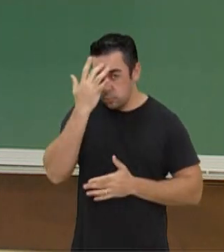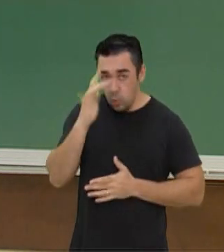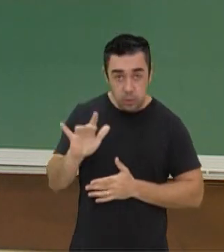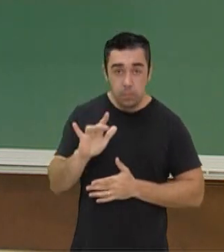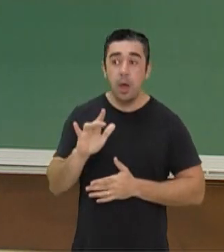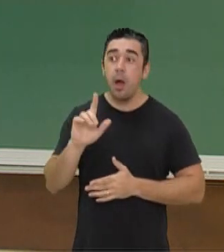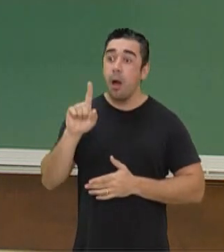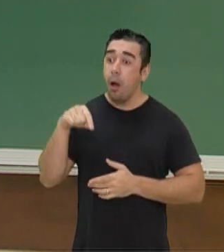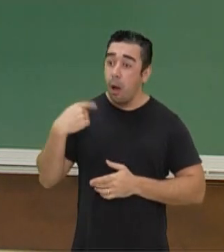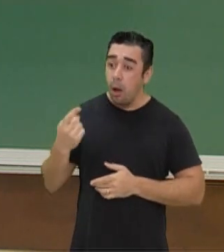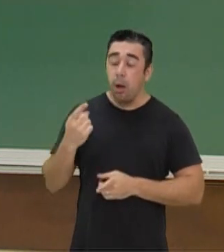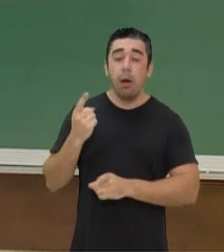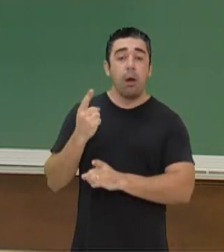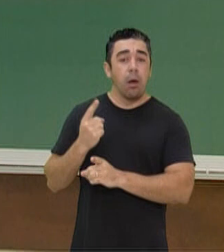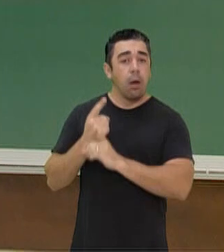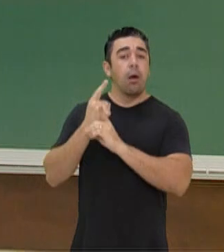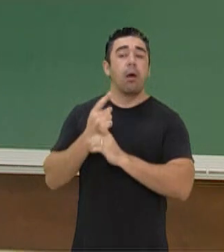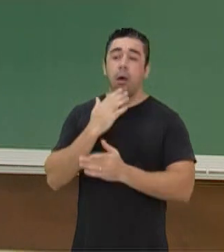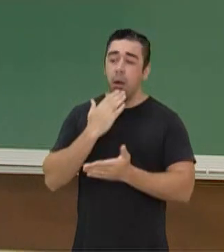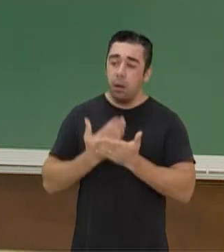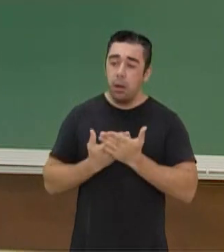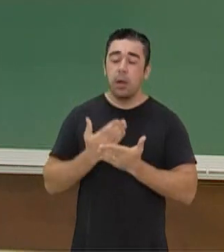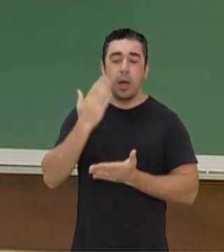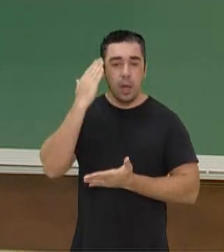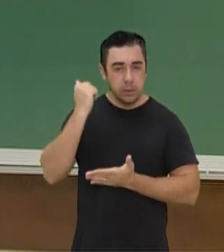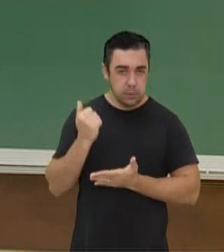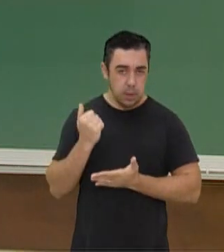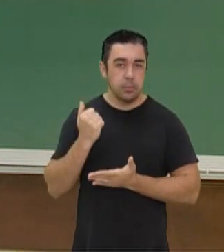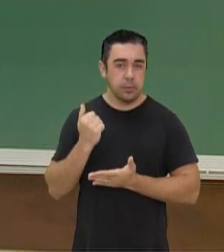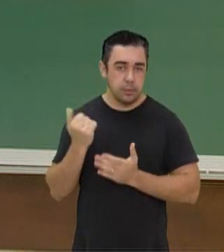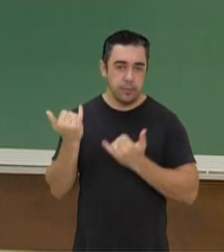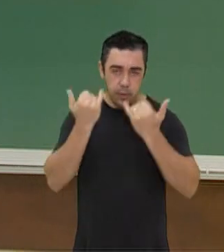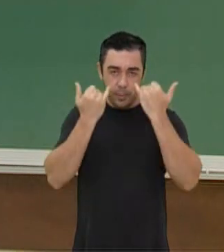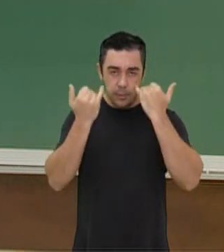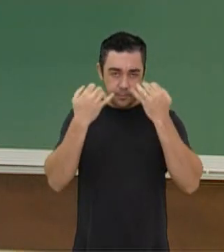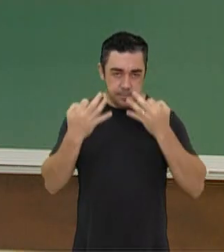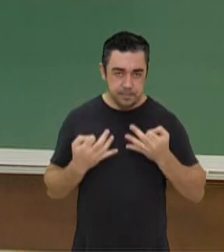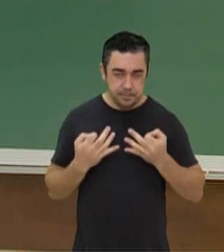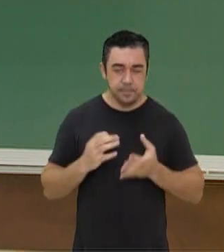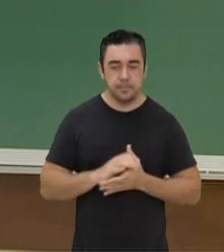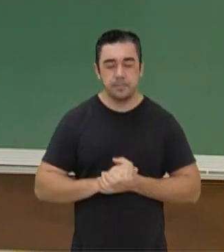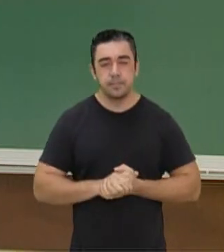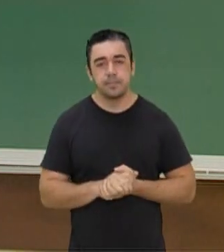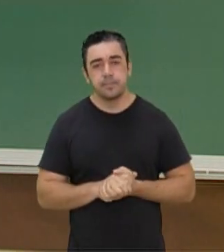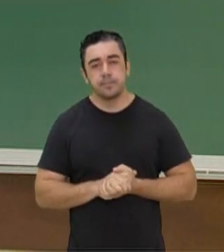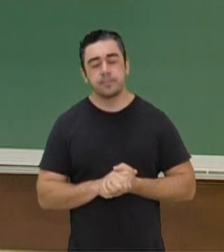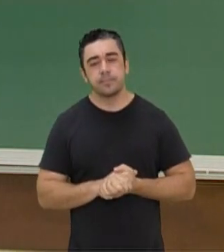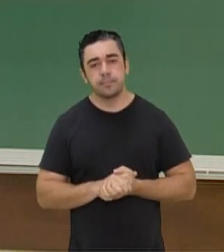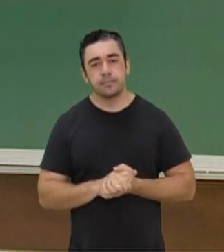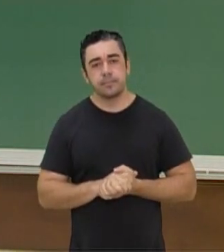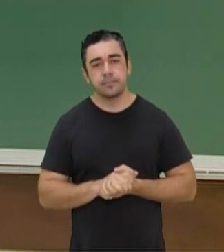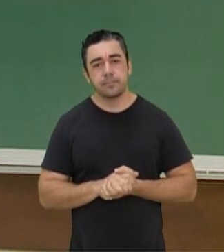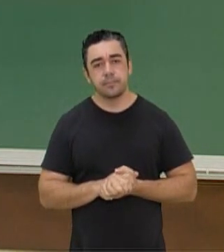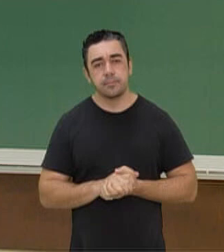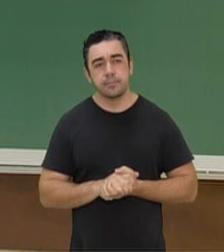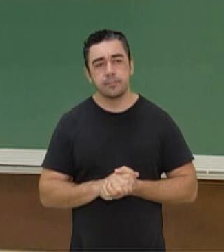e através daquela reportagem acaba então sabendo de tudo certinho, beleza? Então lá.